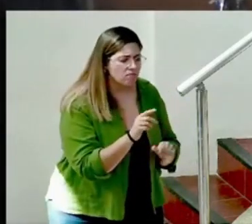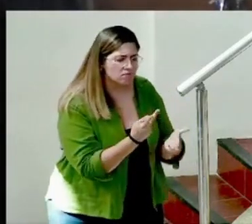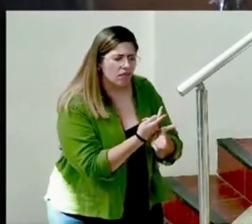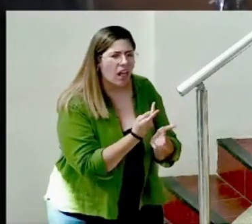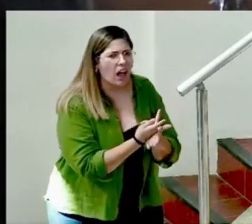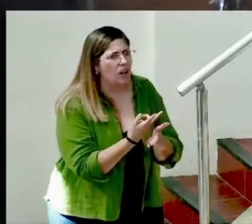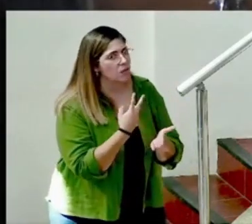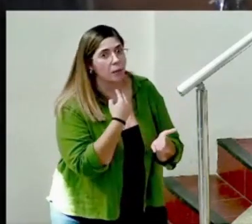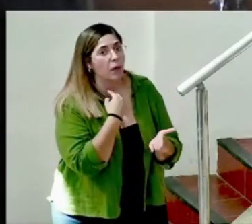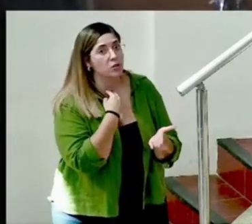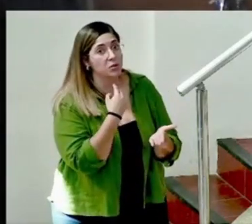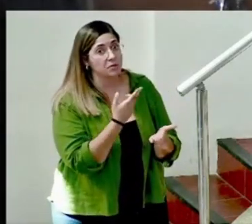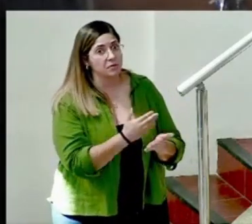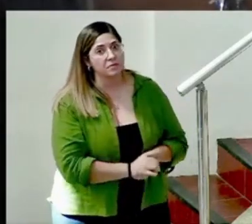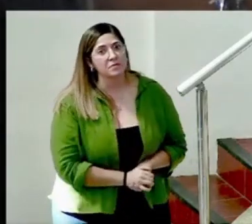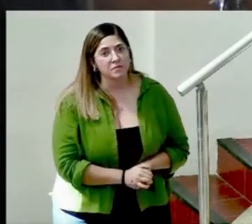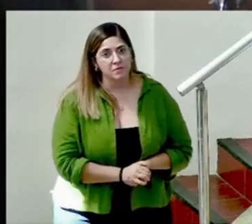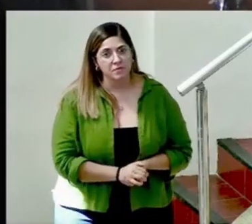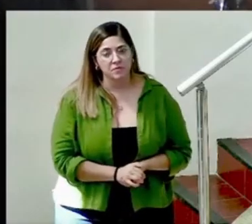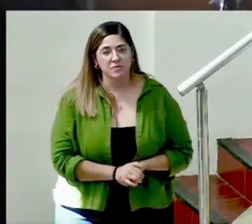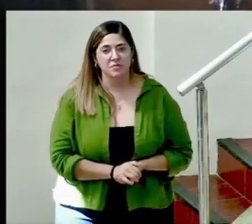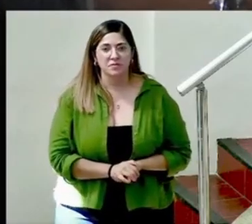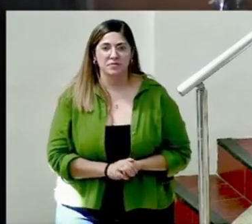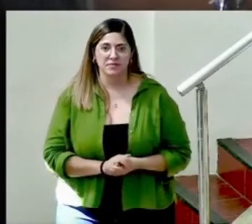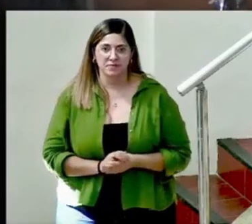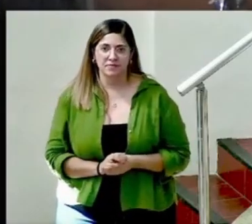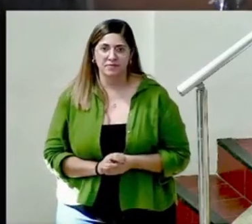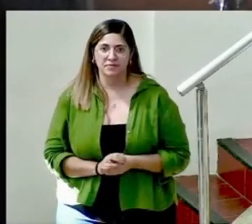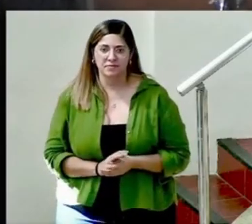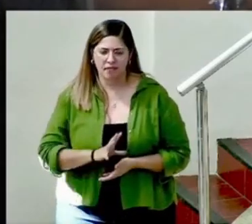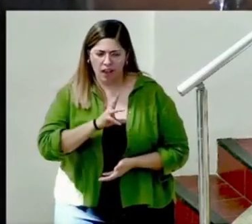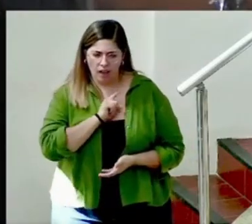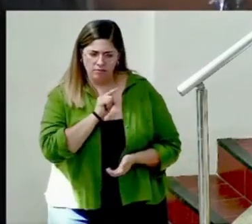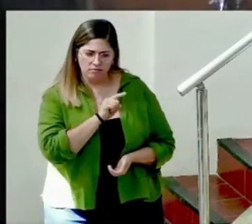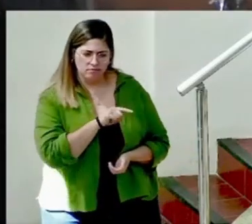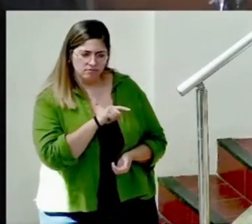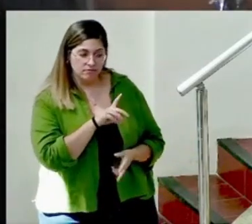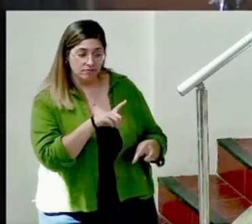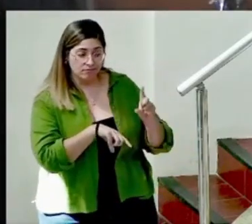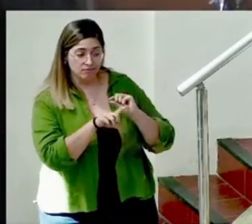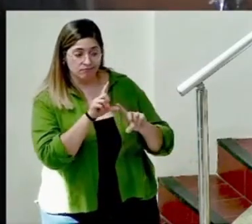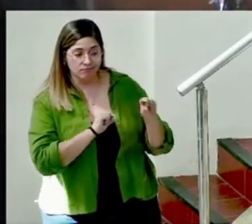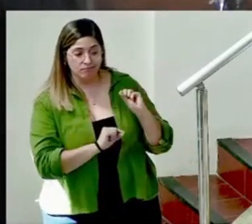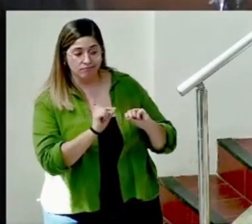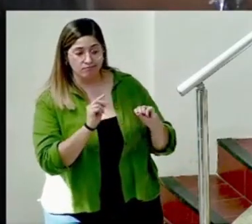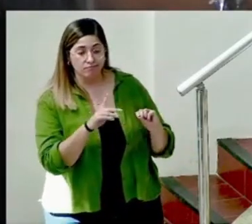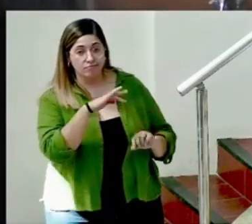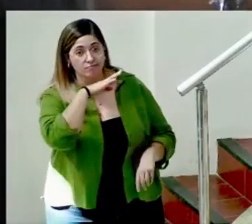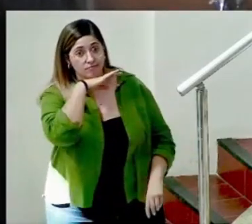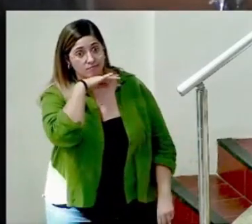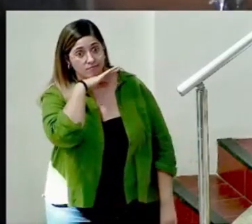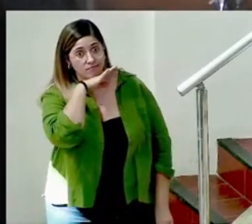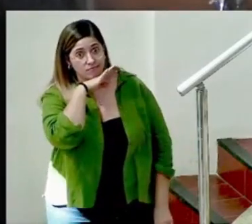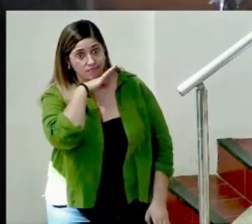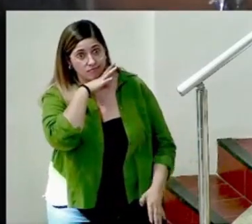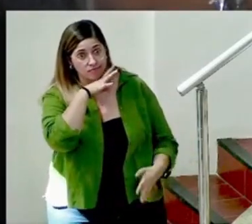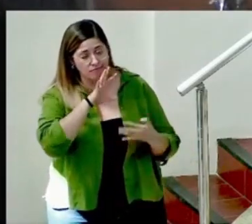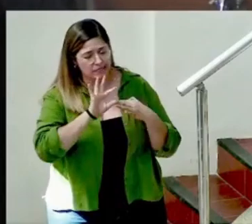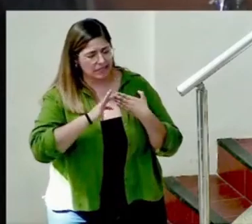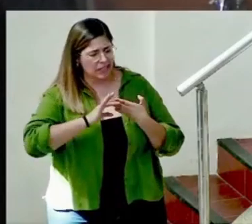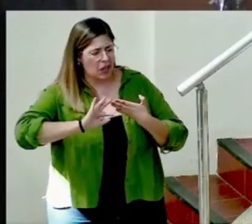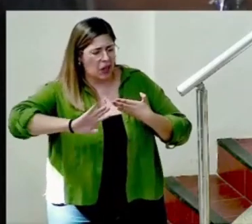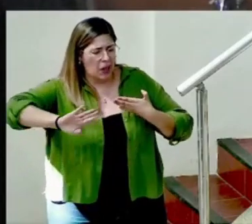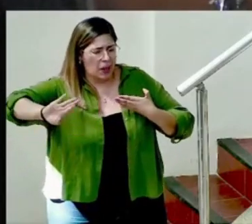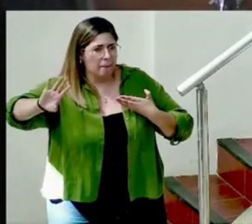falar: querido, querida, as suas escolhas estão te levando para distante de Deus, para longe